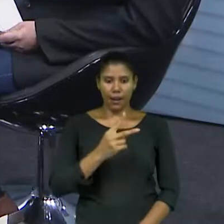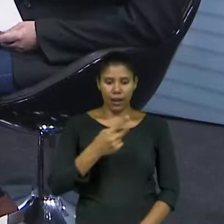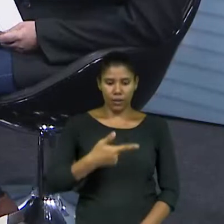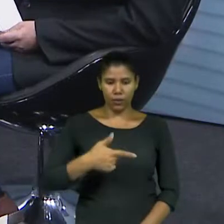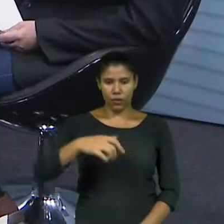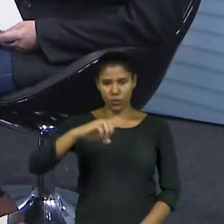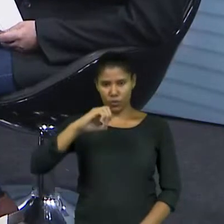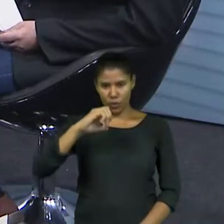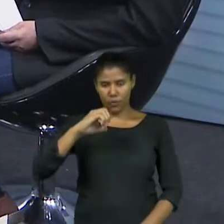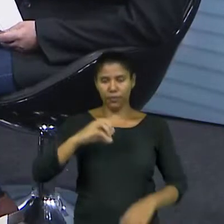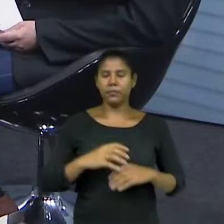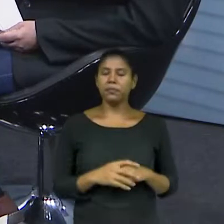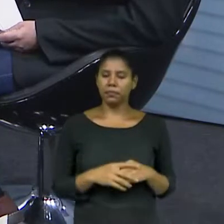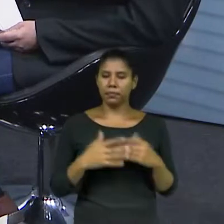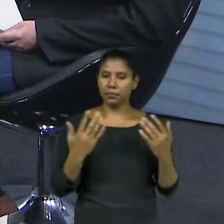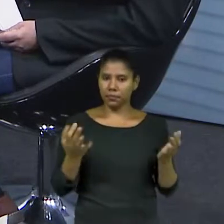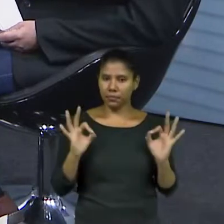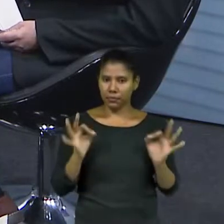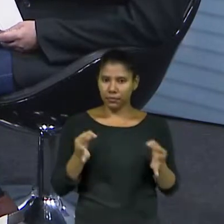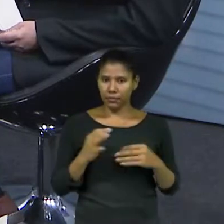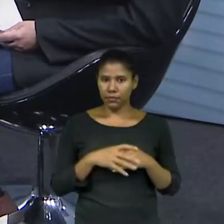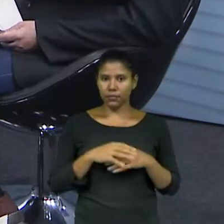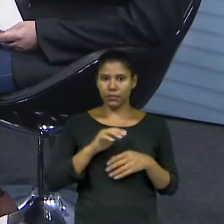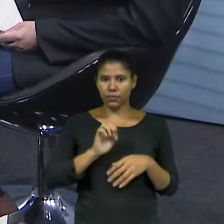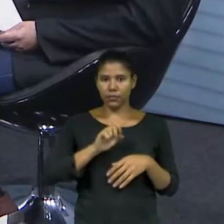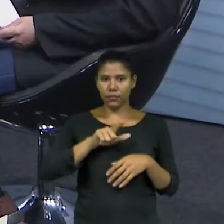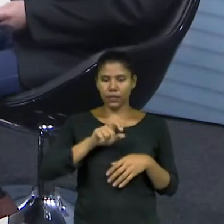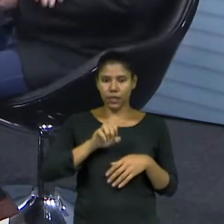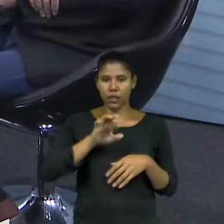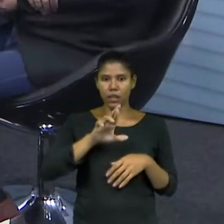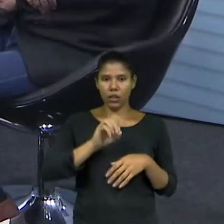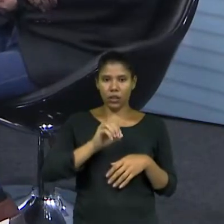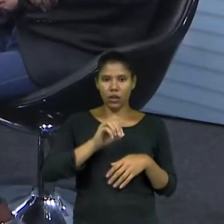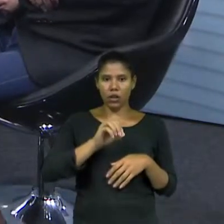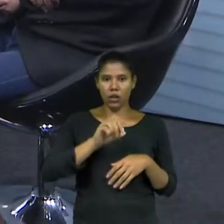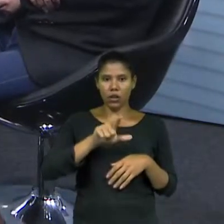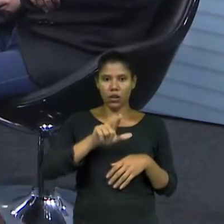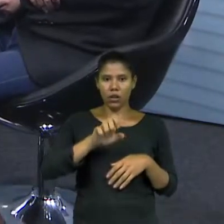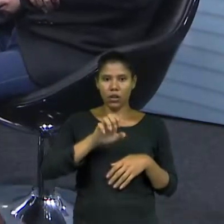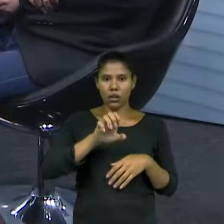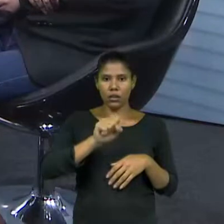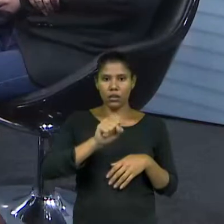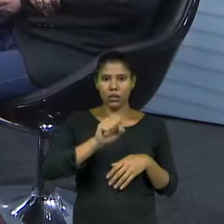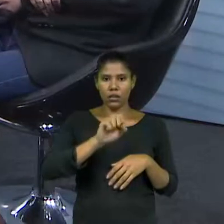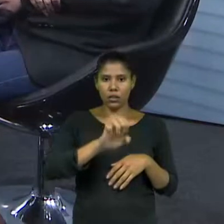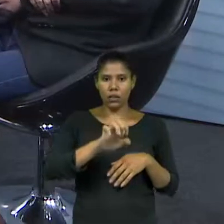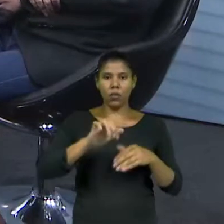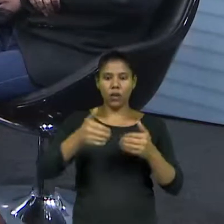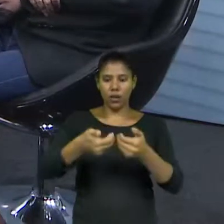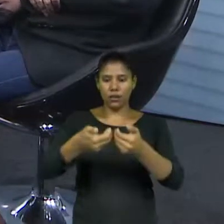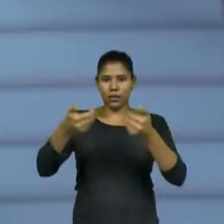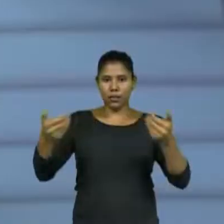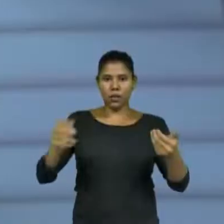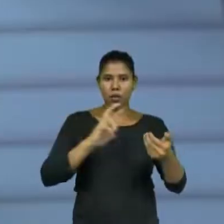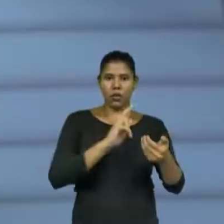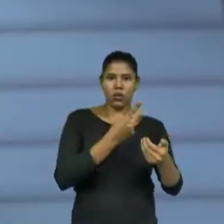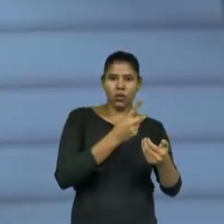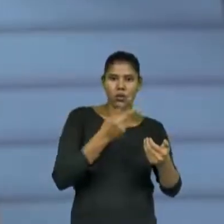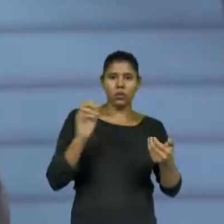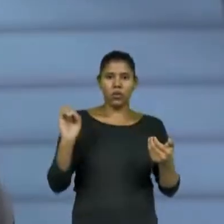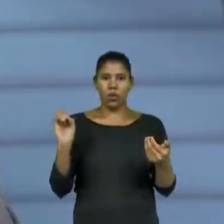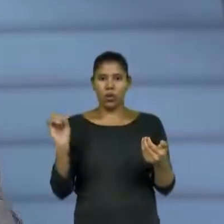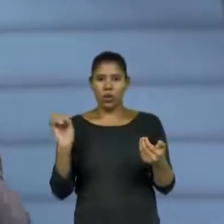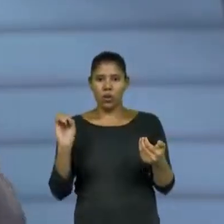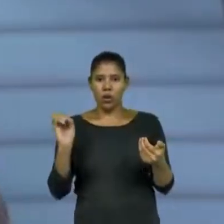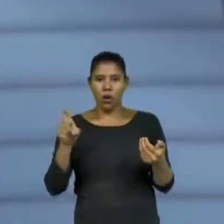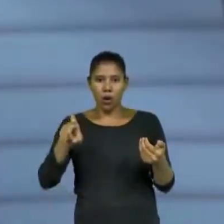É simplesmente pegar, através da eletrólise, pronto, separar o hidrogênio e o oxigênio. E isso precisa de muita energia. Então,